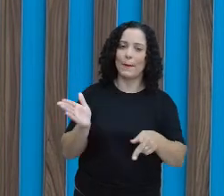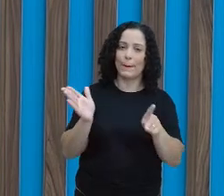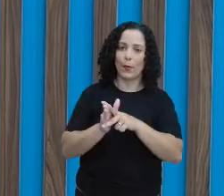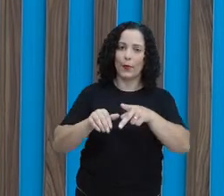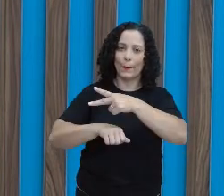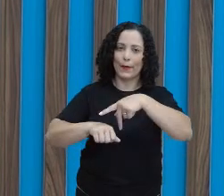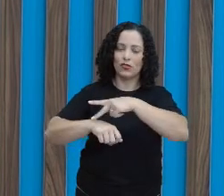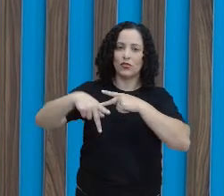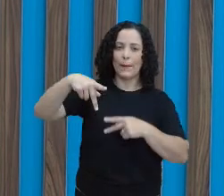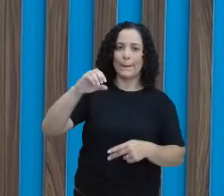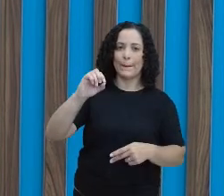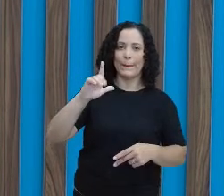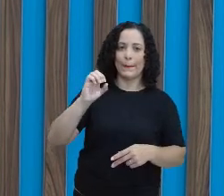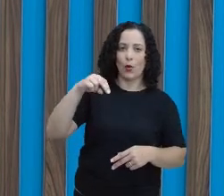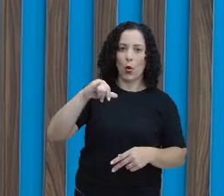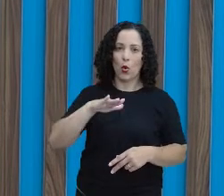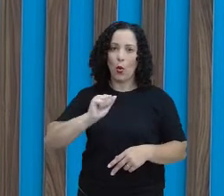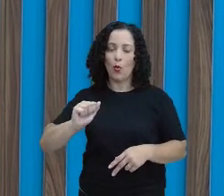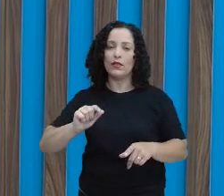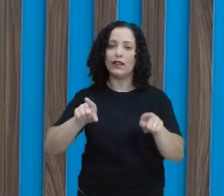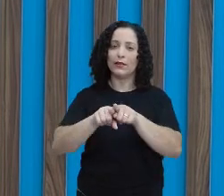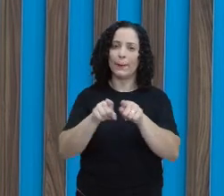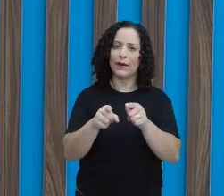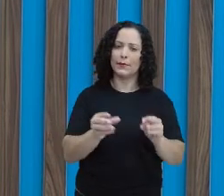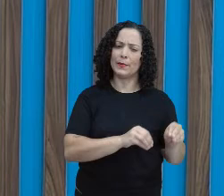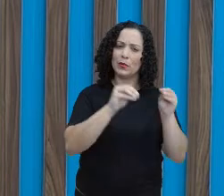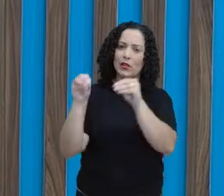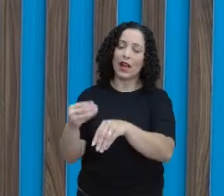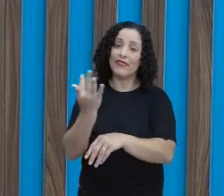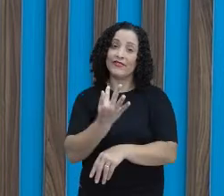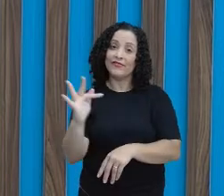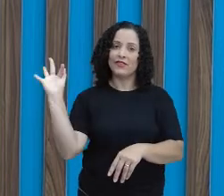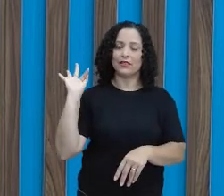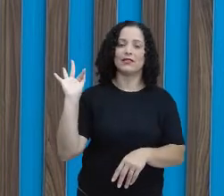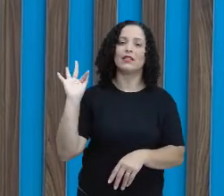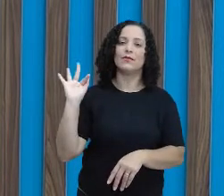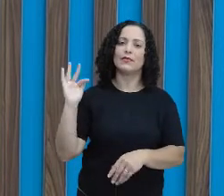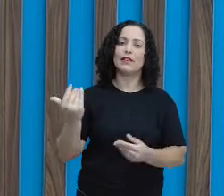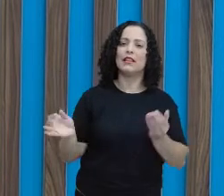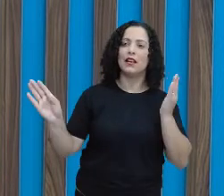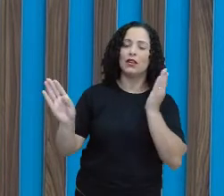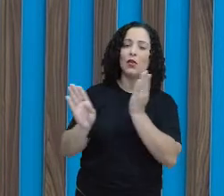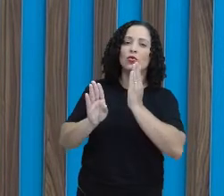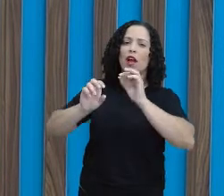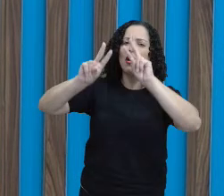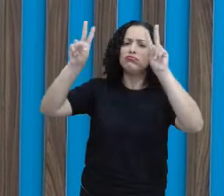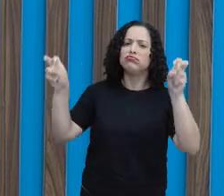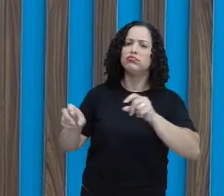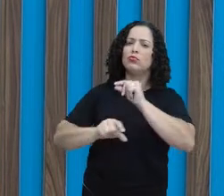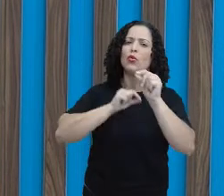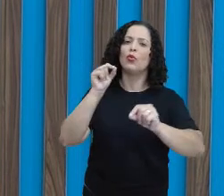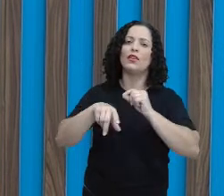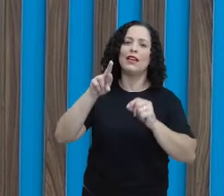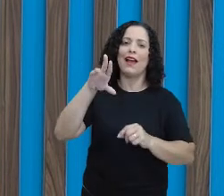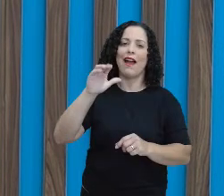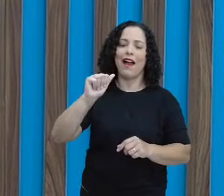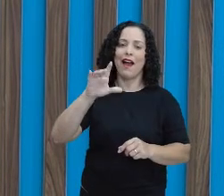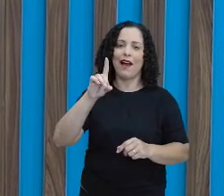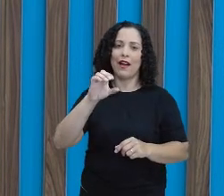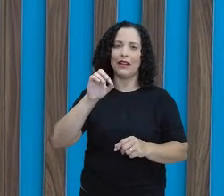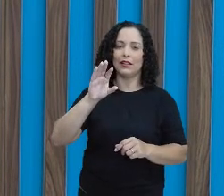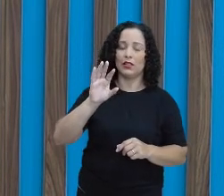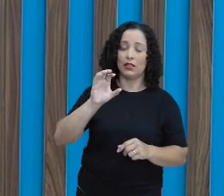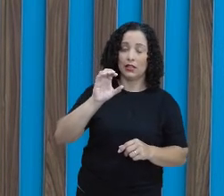mas naturalizada na França, onde a grande descoberta dela é a questão da radioatividade. E aí descobre a